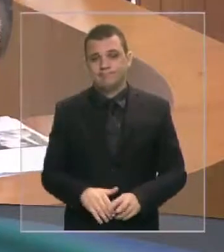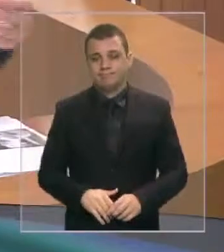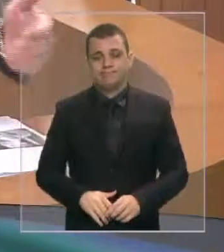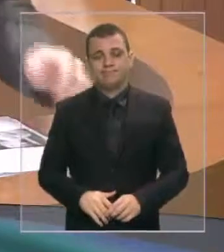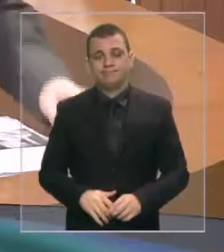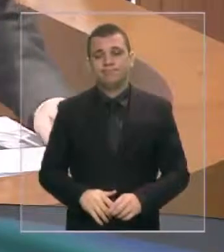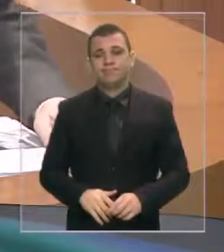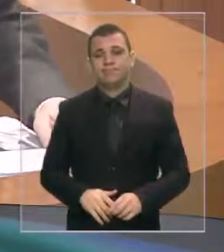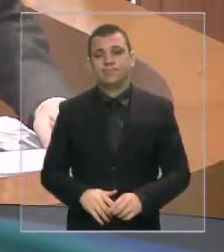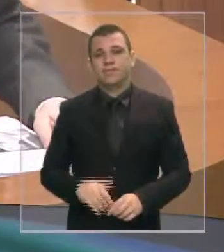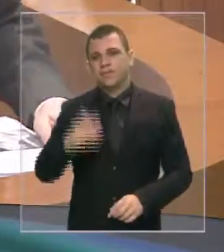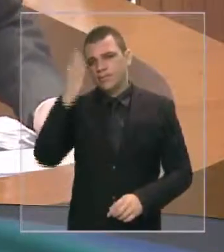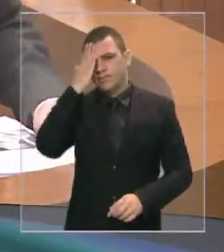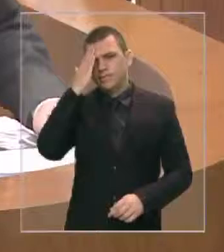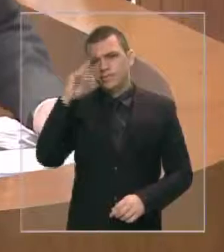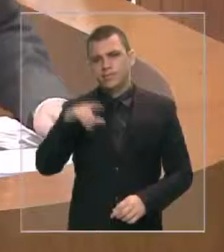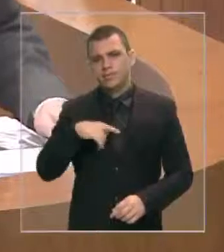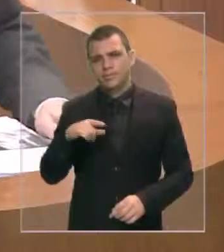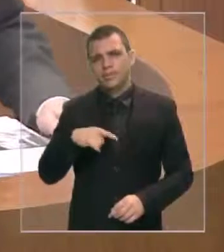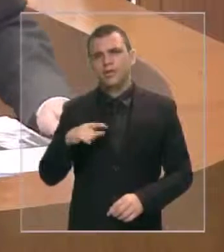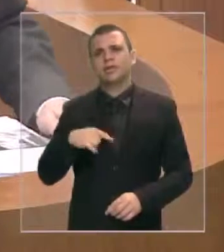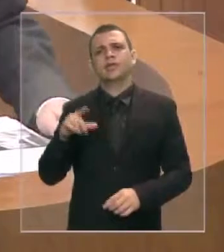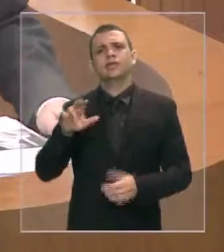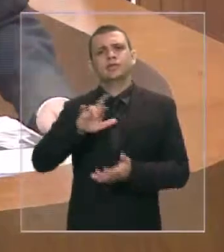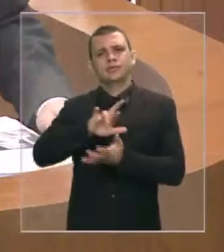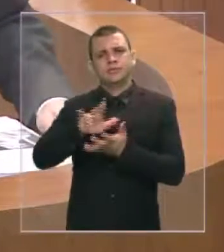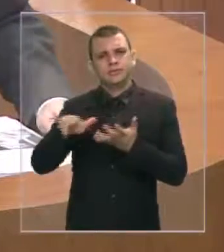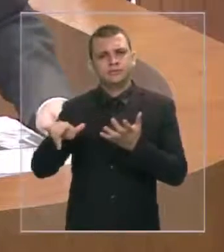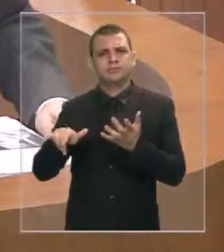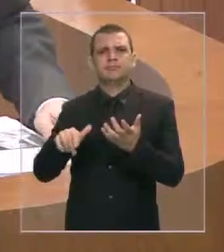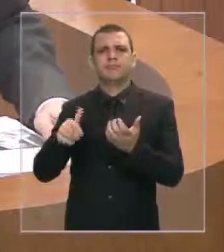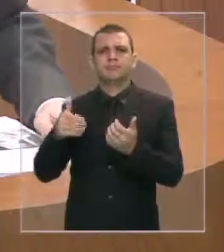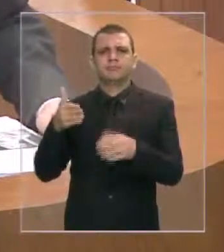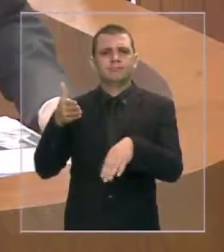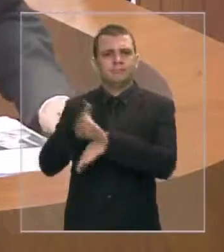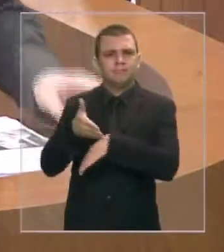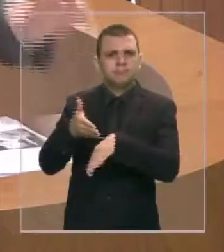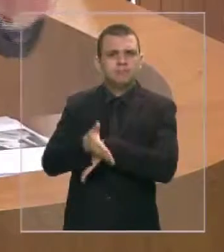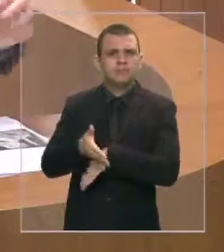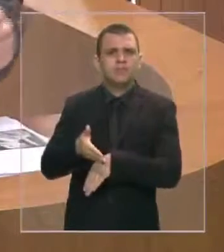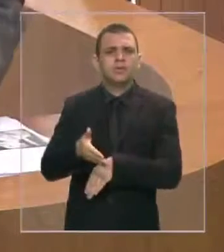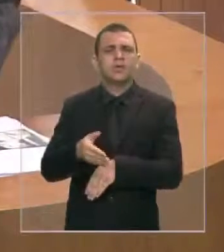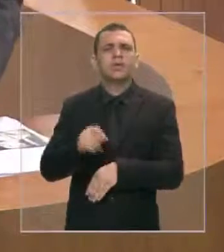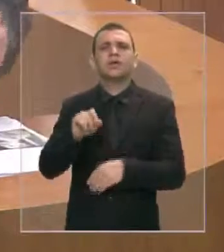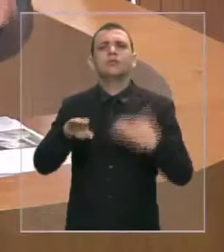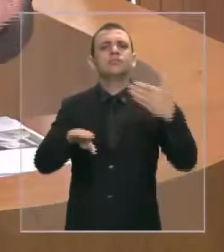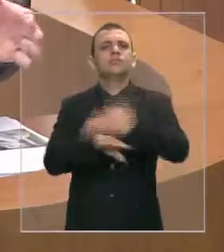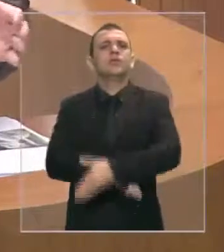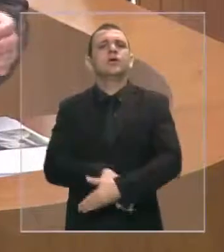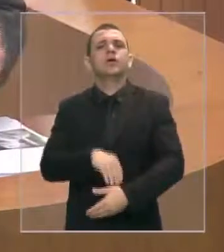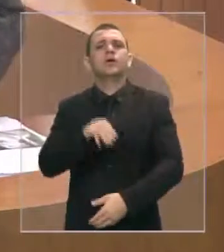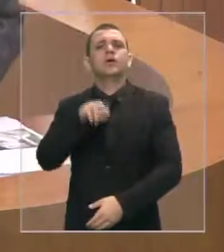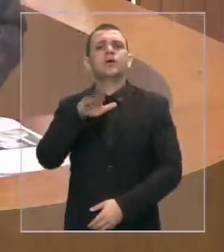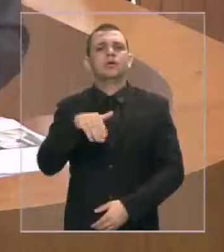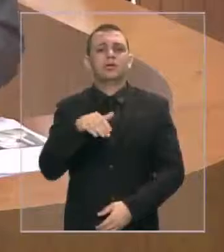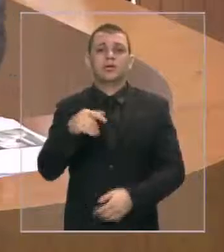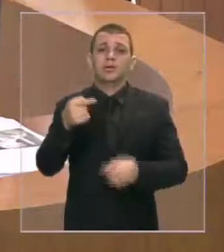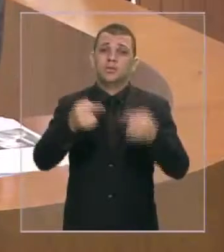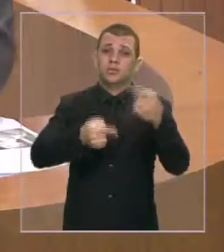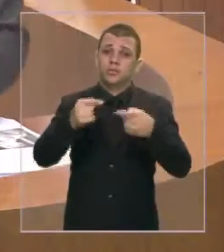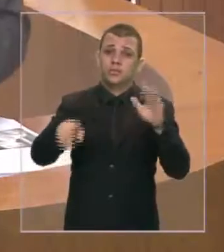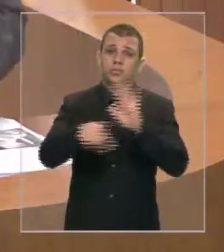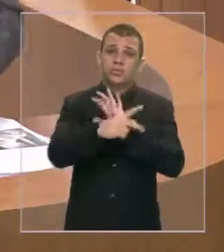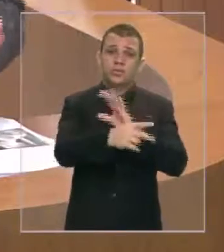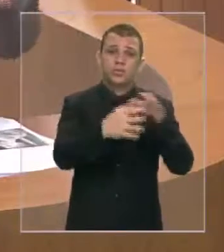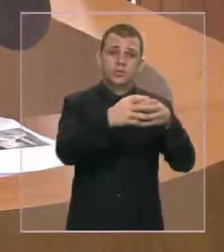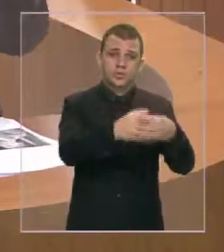essas intervenções e todos esses excessos cometidos, não só por políticos da oposição, mas